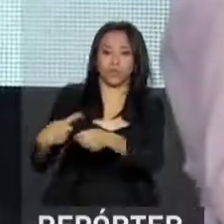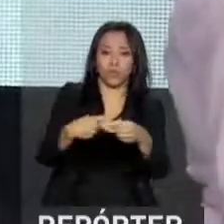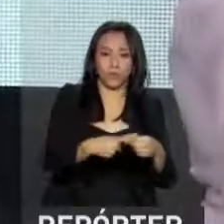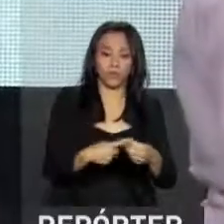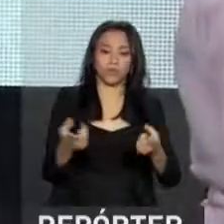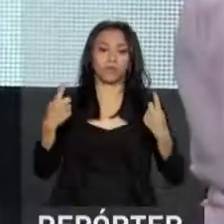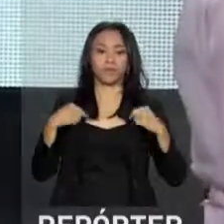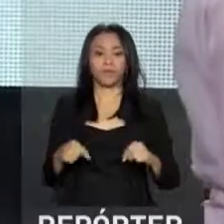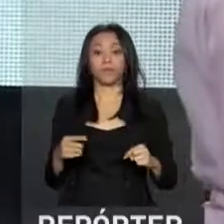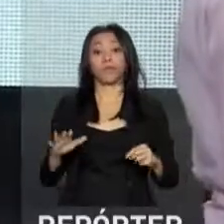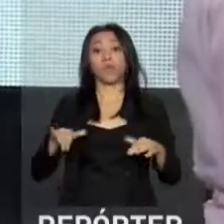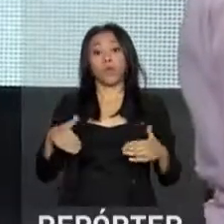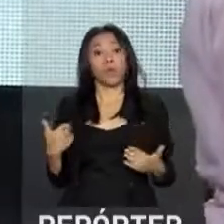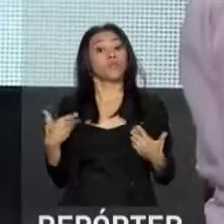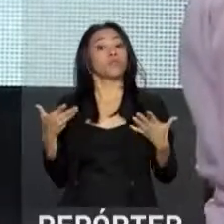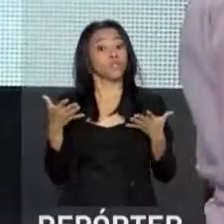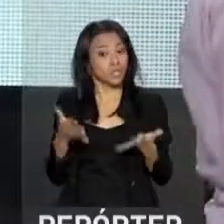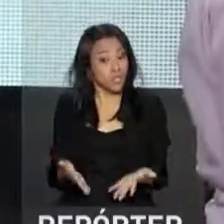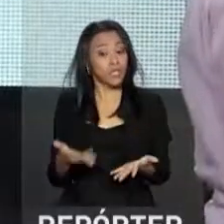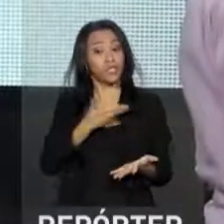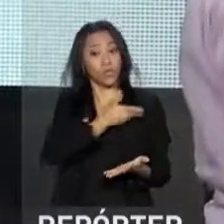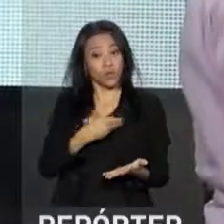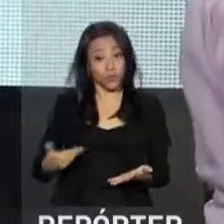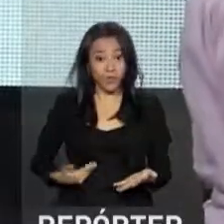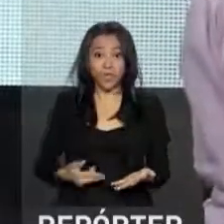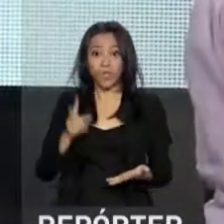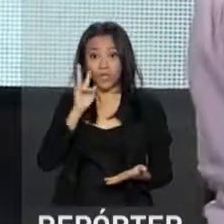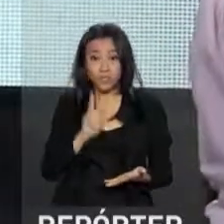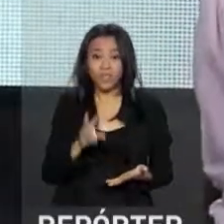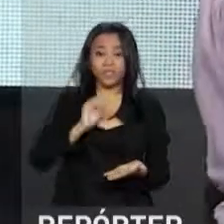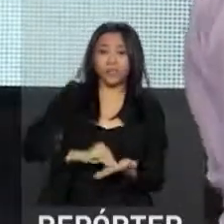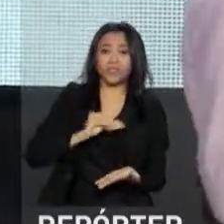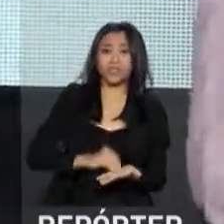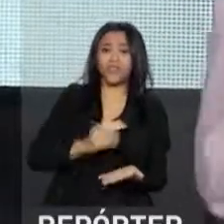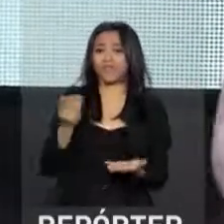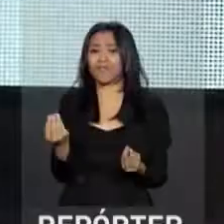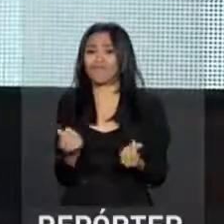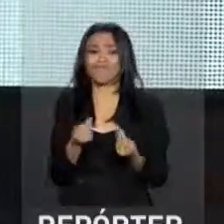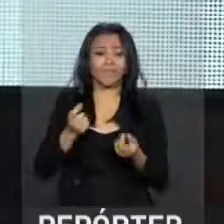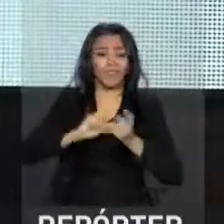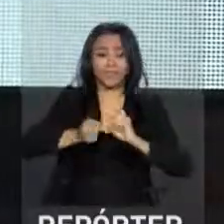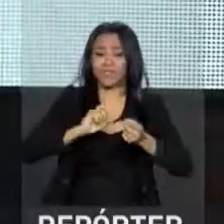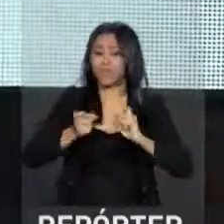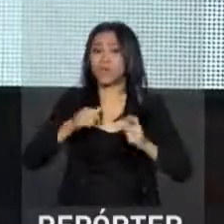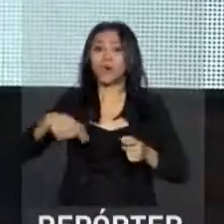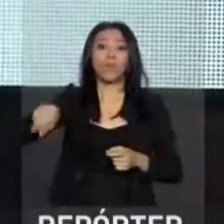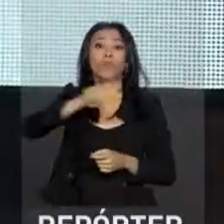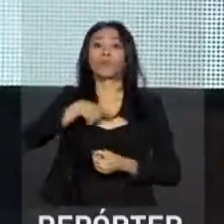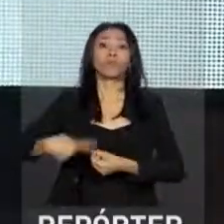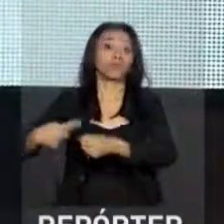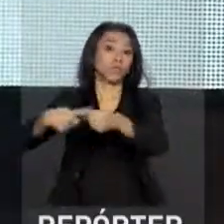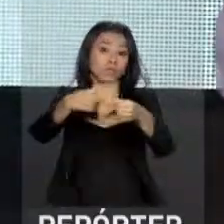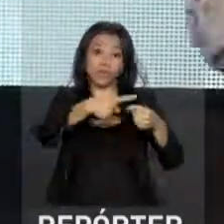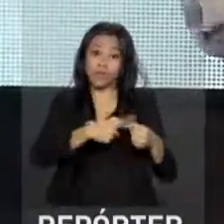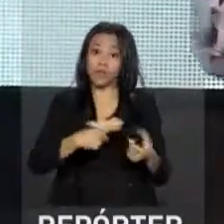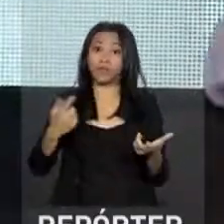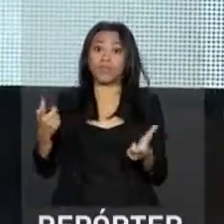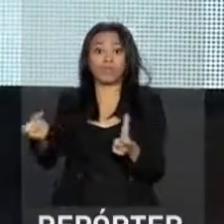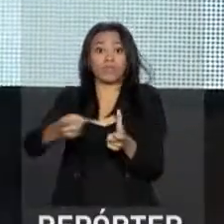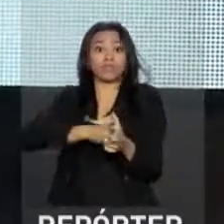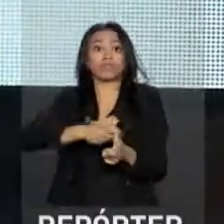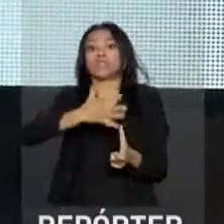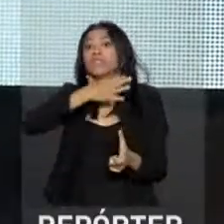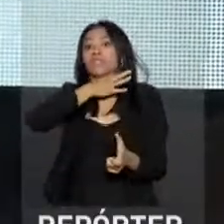governo, eu verifiquei logo uma improbidade absoluta, que eram os municípios inadimplentes, porque deviam